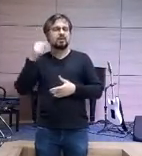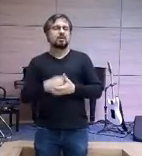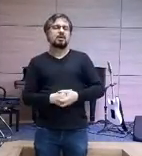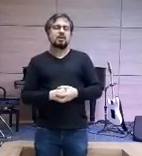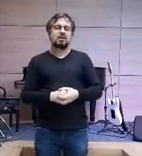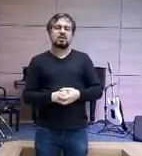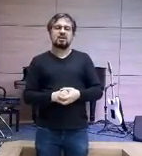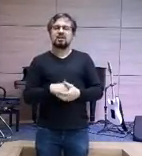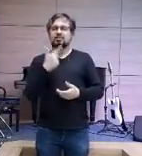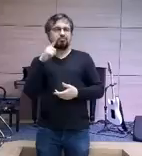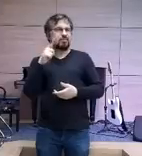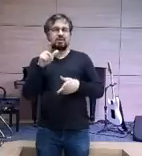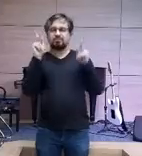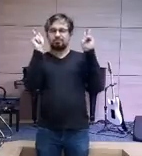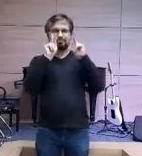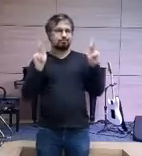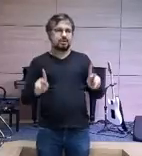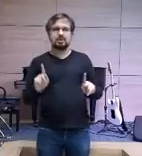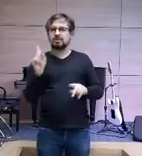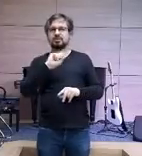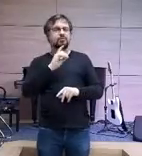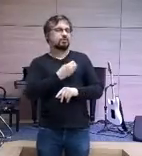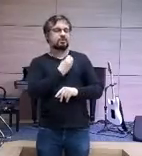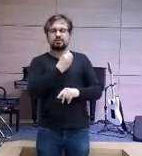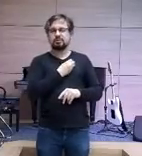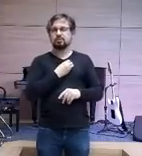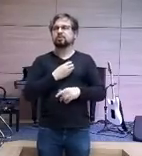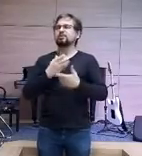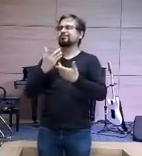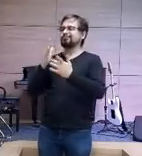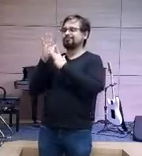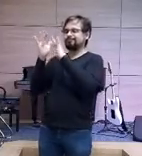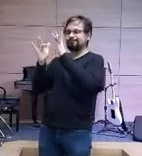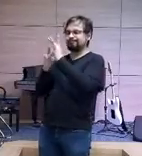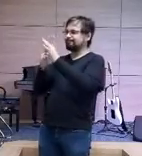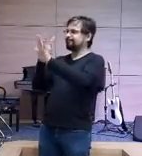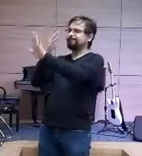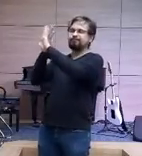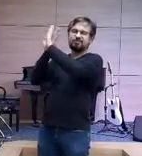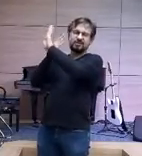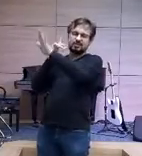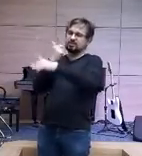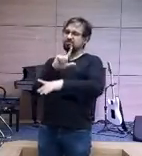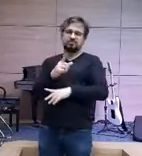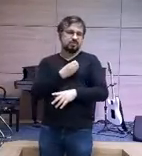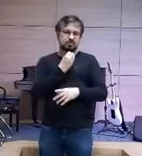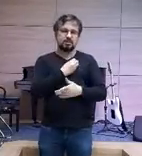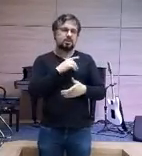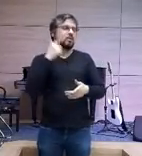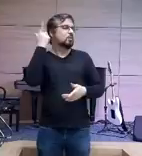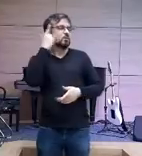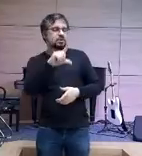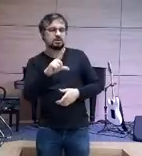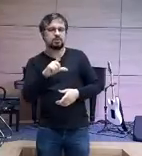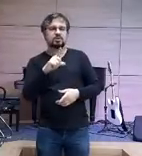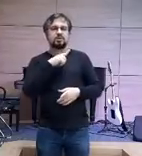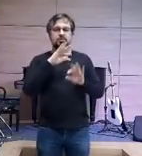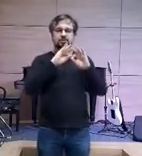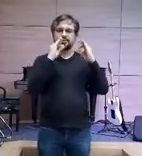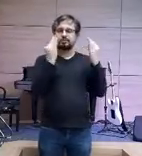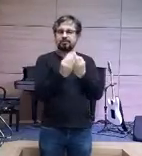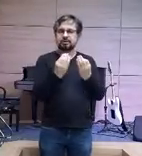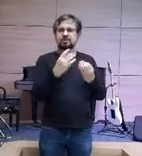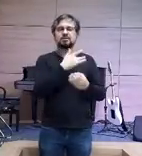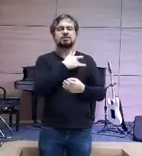temos a verdadeira paz que nós não vivemos com Cristo nós vivemos uma vida de derrota de destruição que nós não conseguimos ter uma